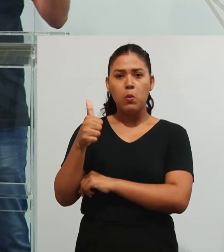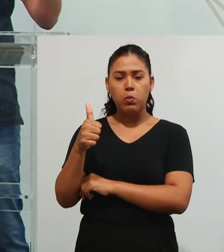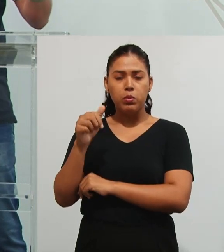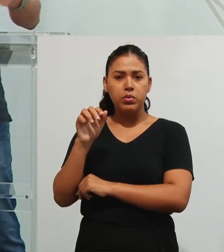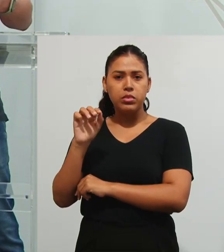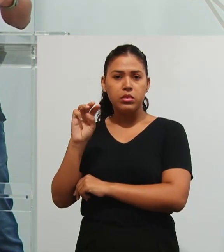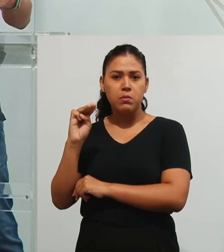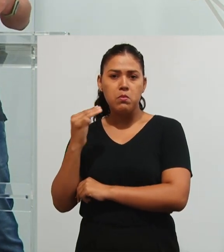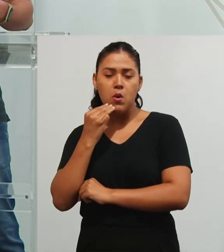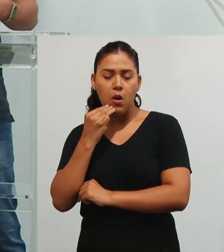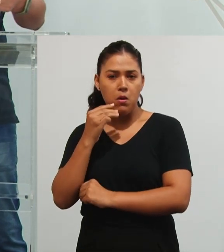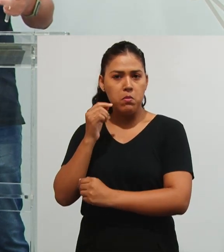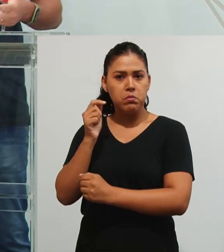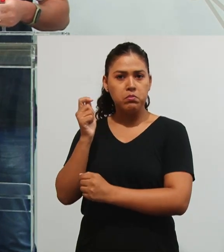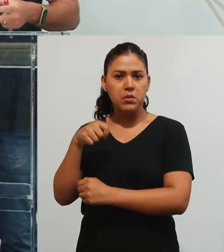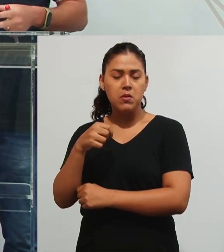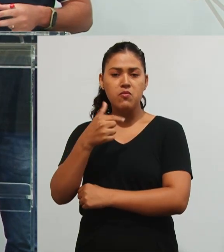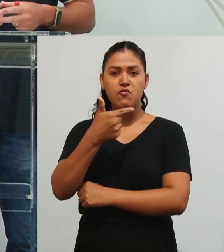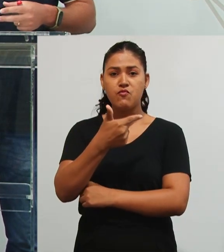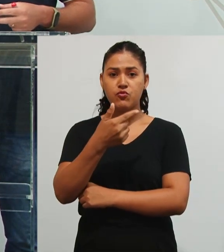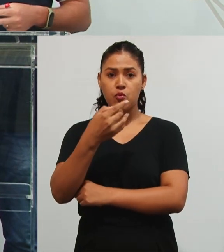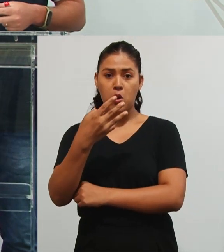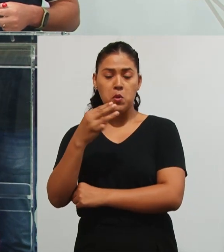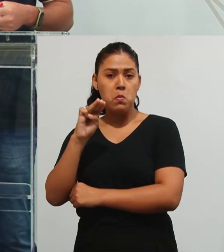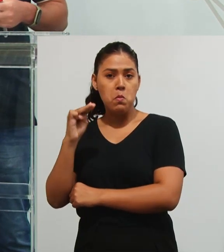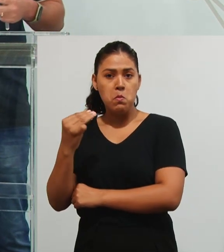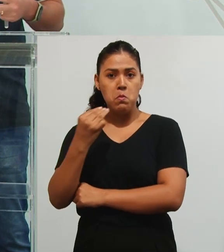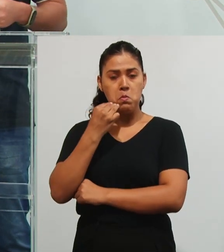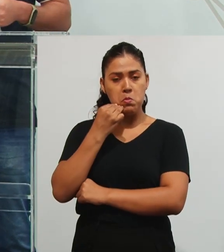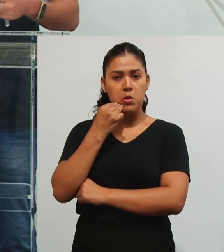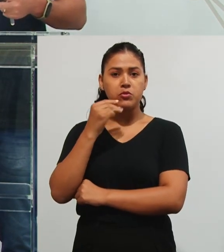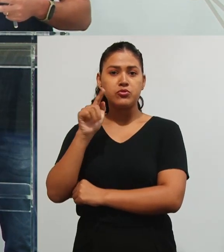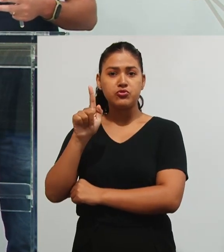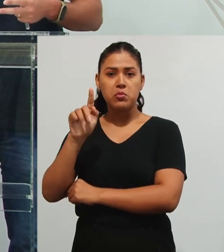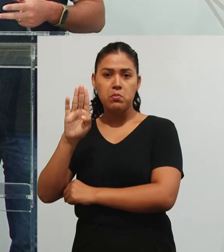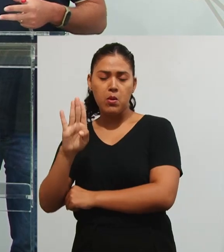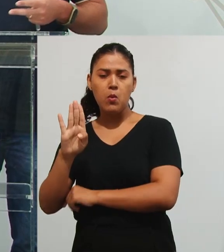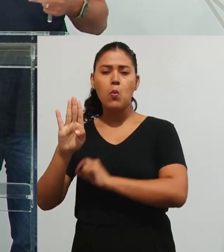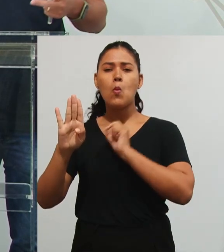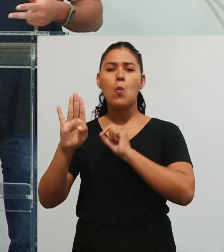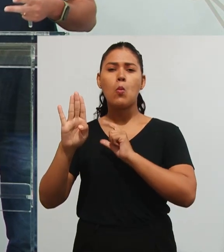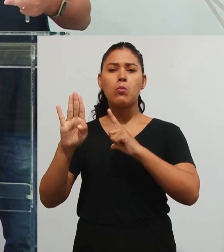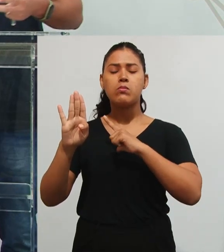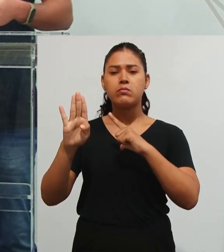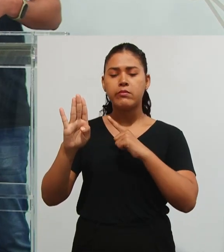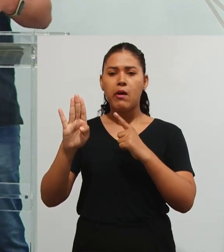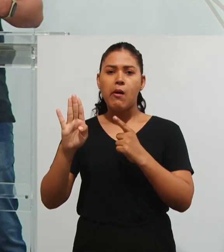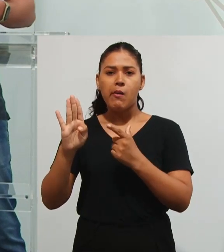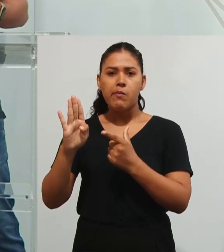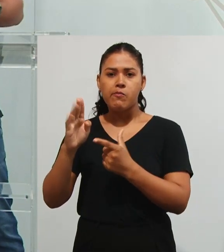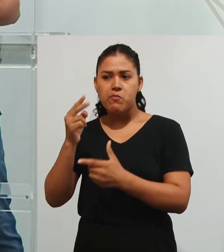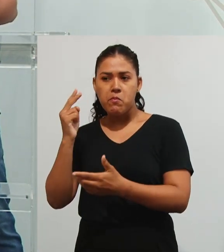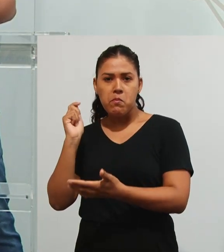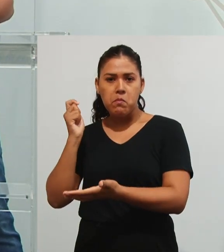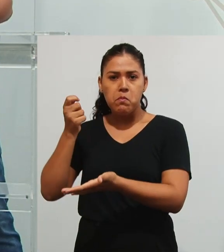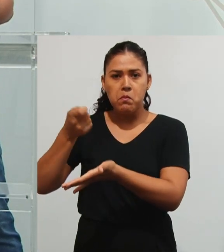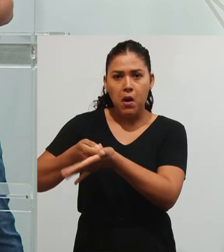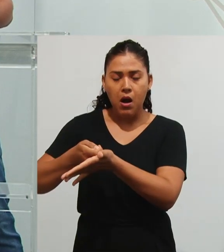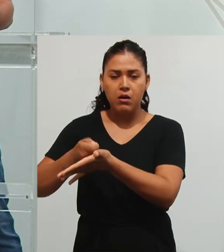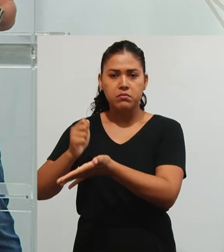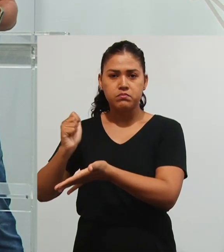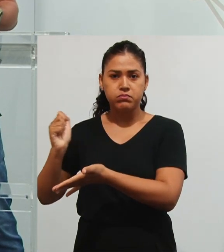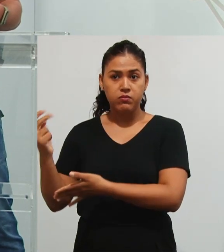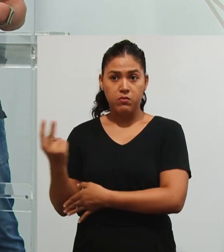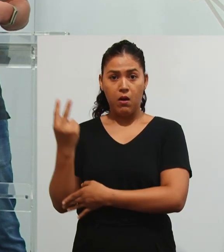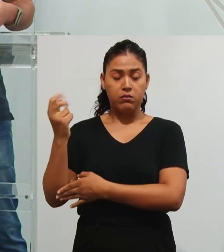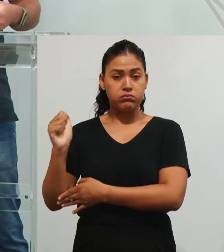que é que equivale a 1024 gigabytes, você tem um custo, né, que você não consegue adquirir uma memória